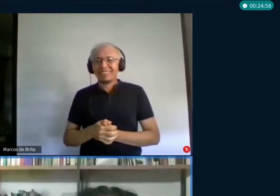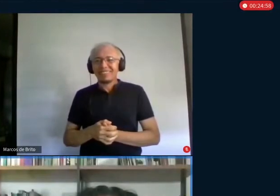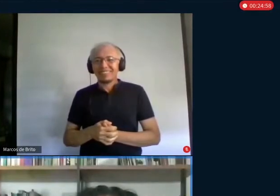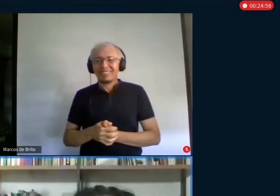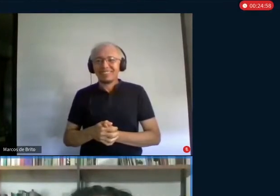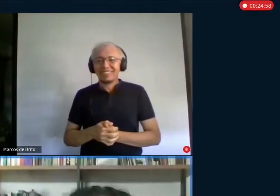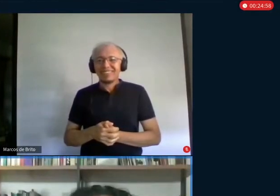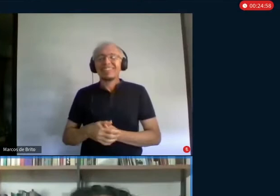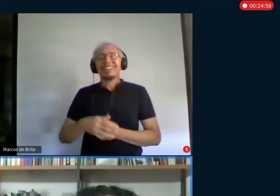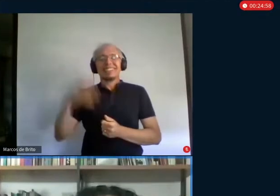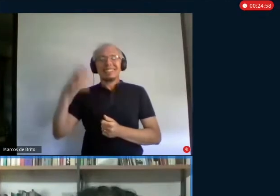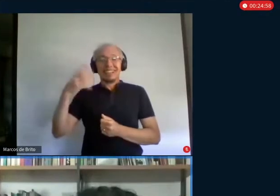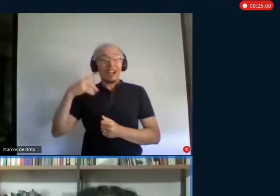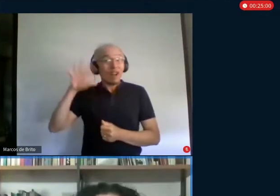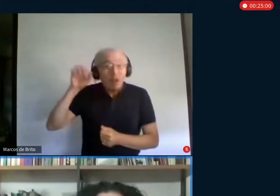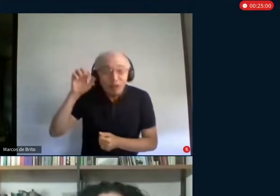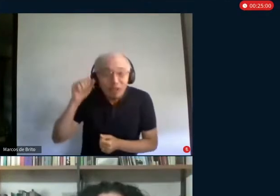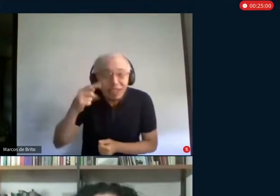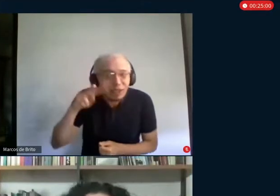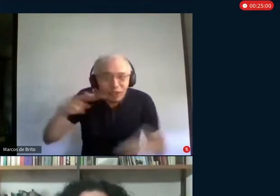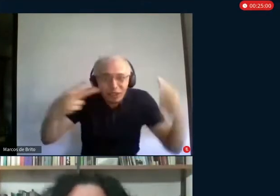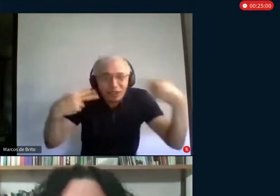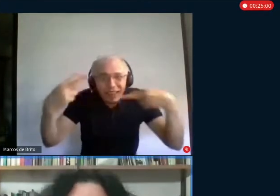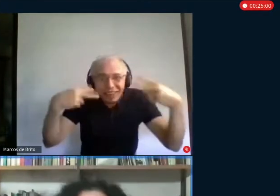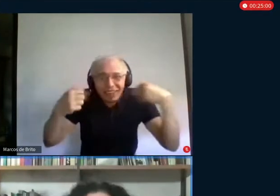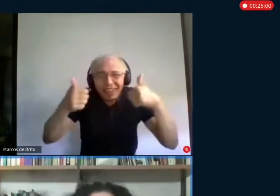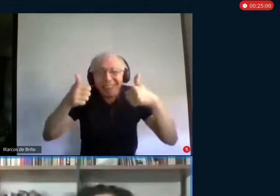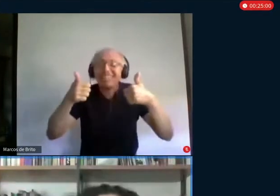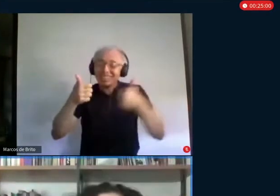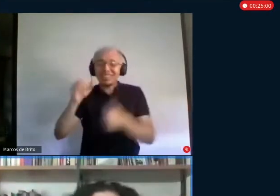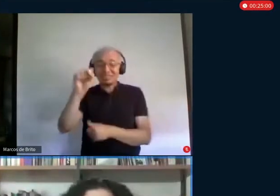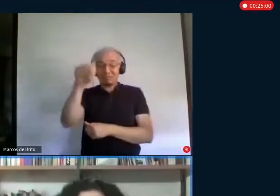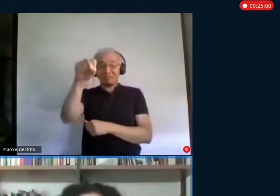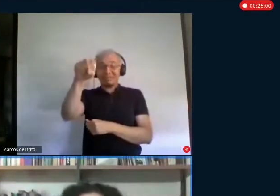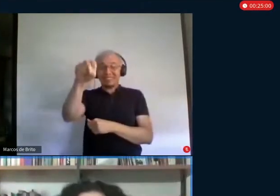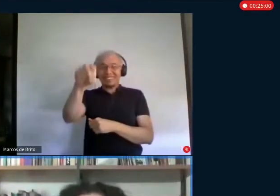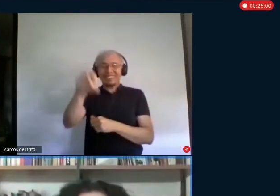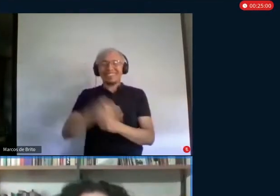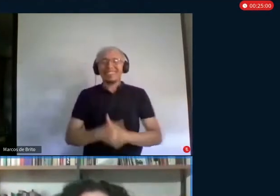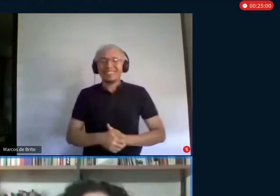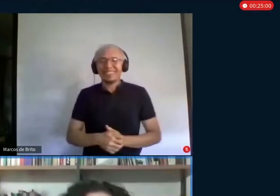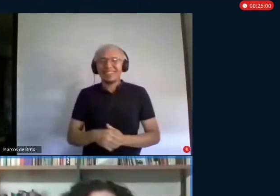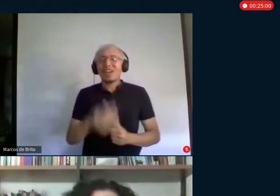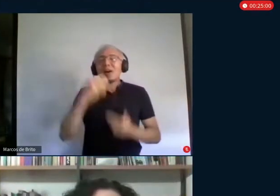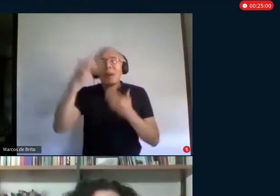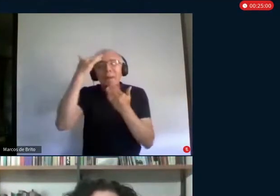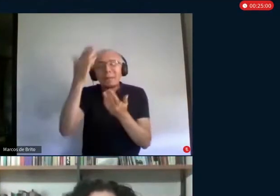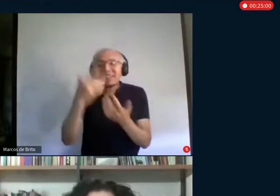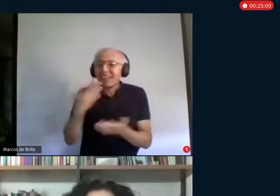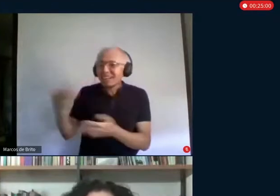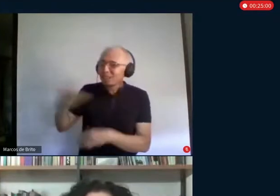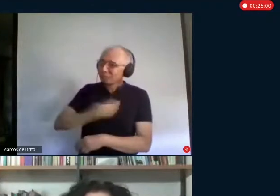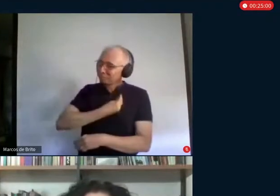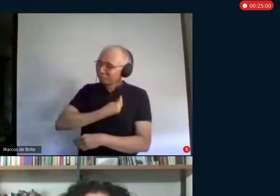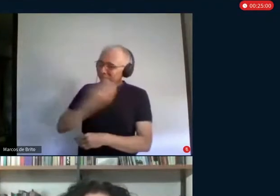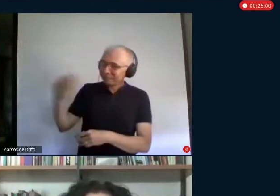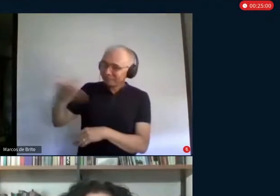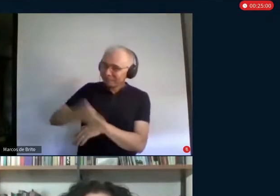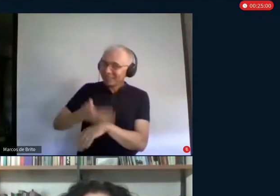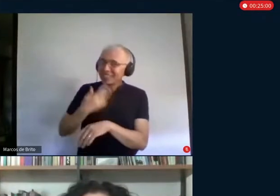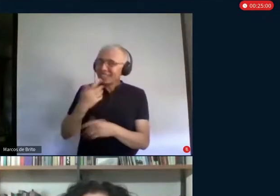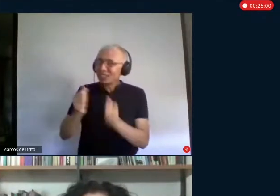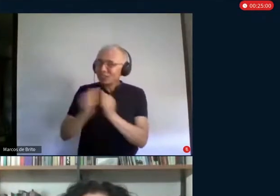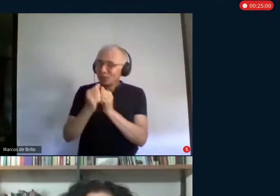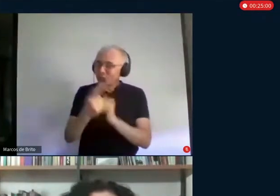Vocês estão me ouvindo e me vendo? Sim, Sabine, obrigada por esse momento e obrigada por estar aqui com a gente na